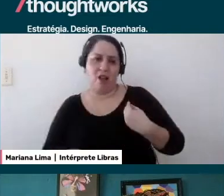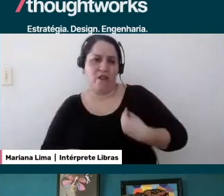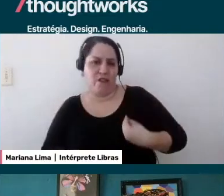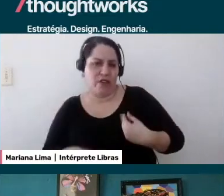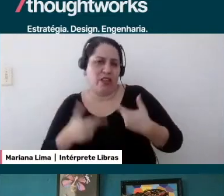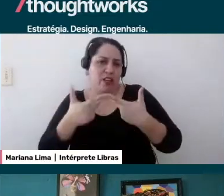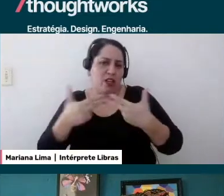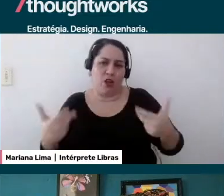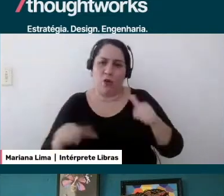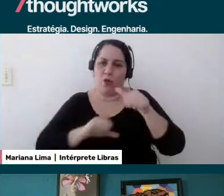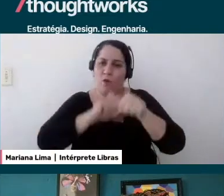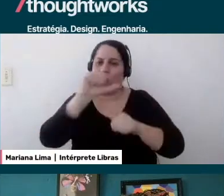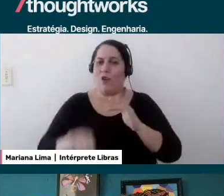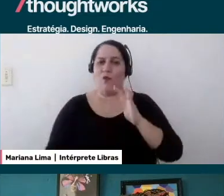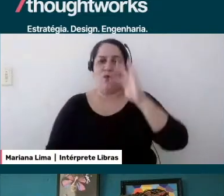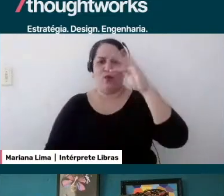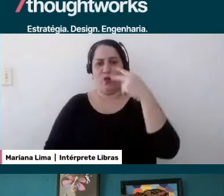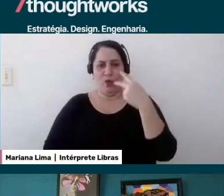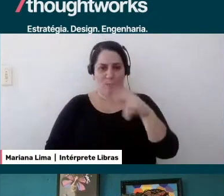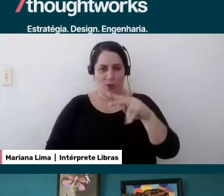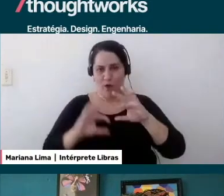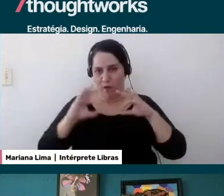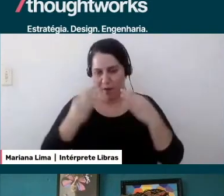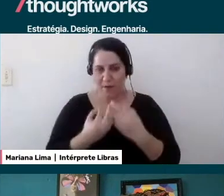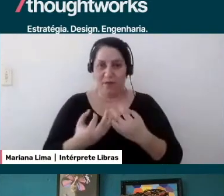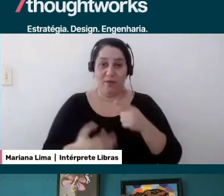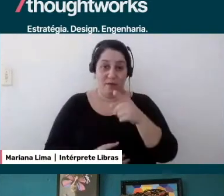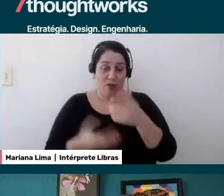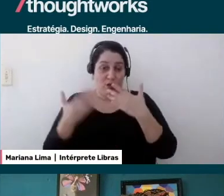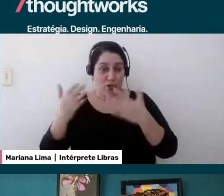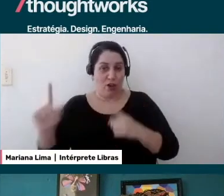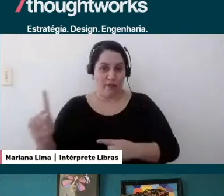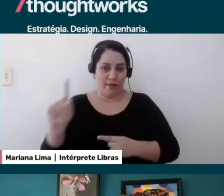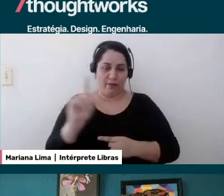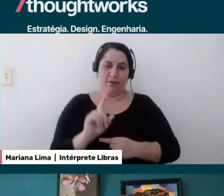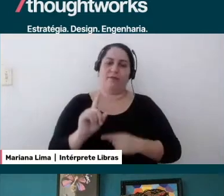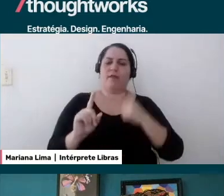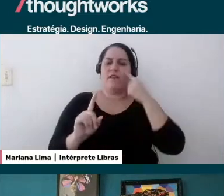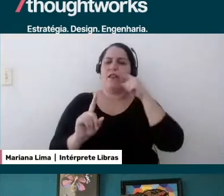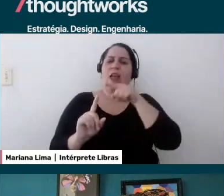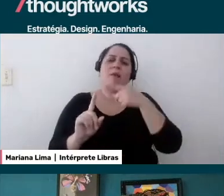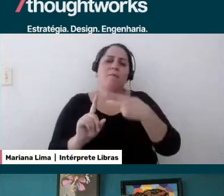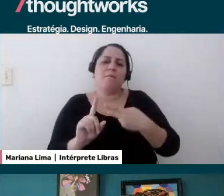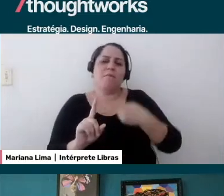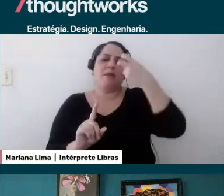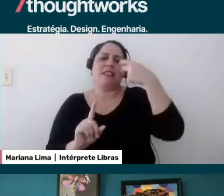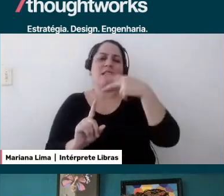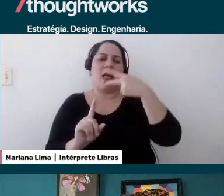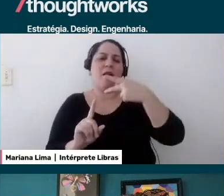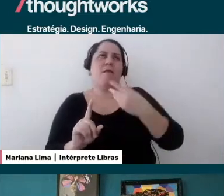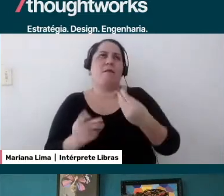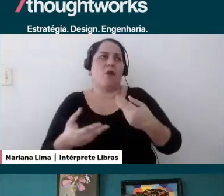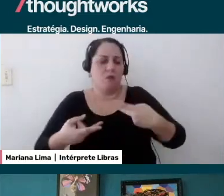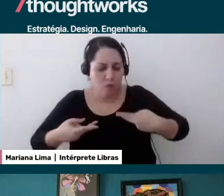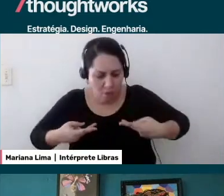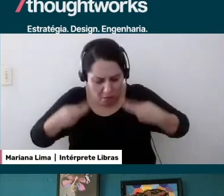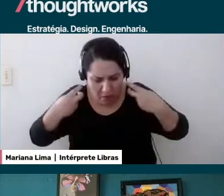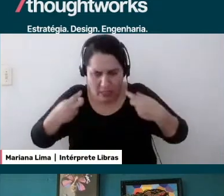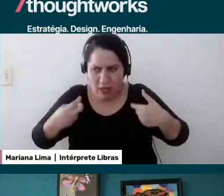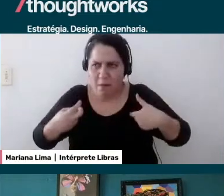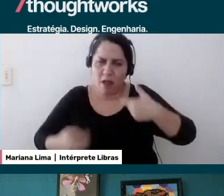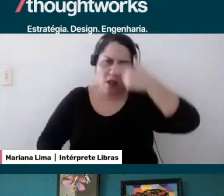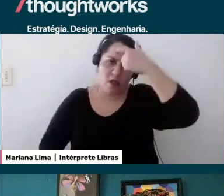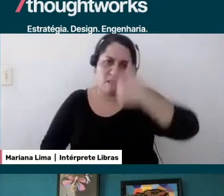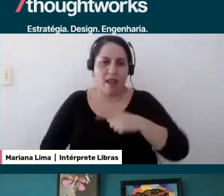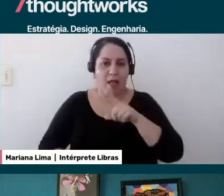futuro. E aí, quando esse jovem chega, a gente realiza essa pesquisa de autopercepção para entender como esse jovem se enxerga, onde a gente coleta